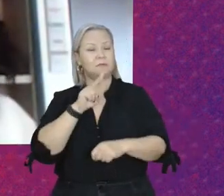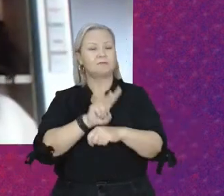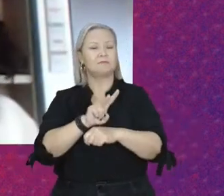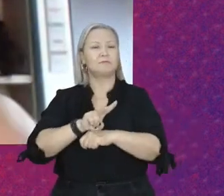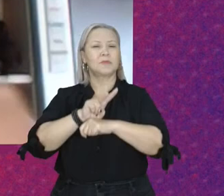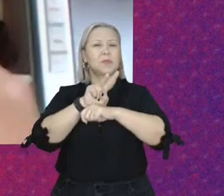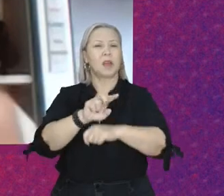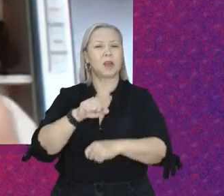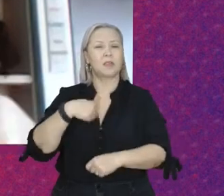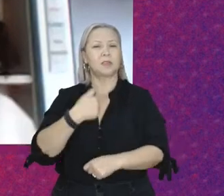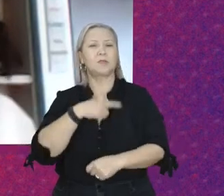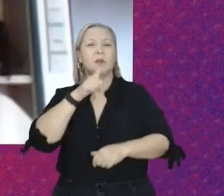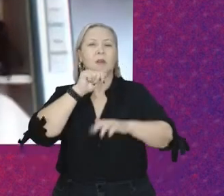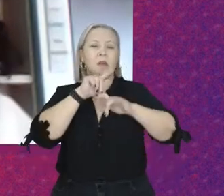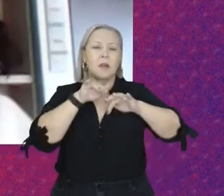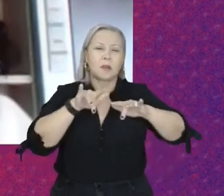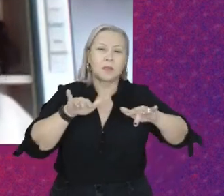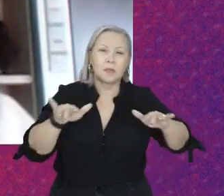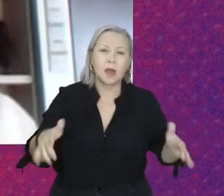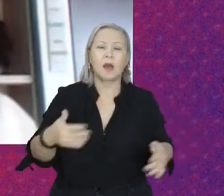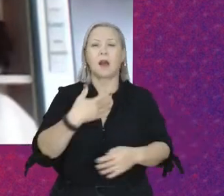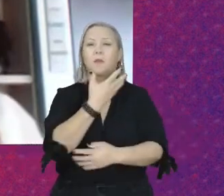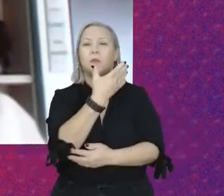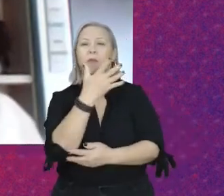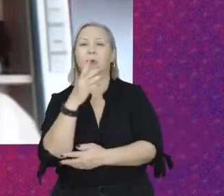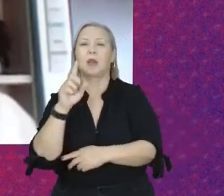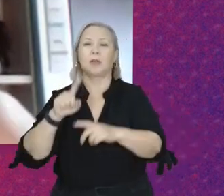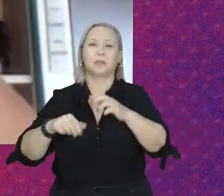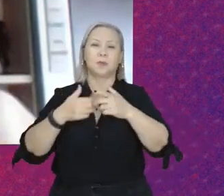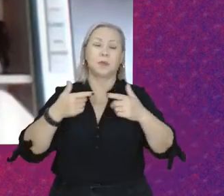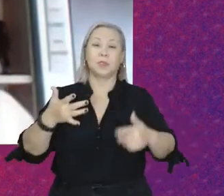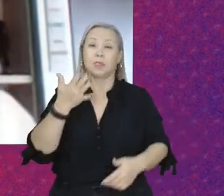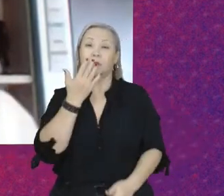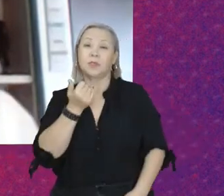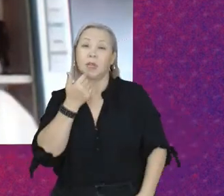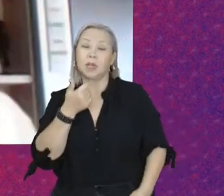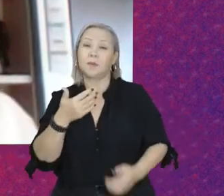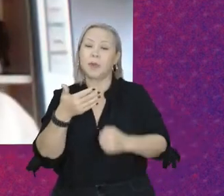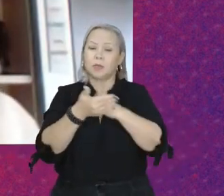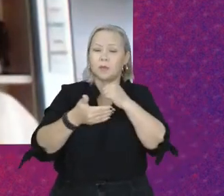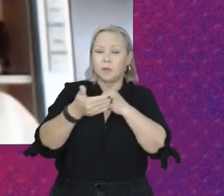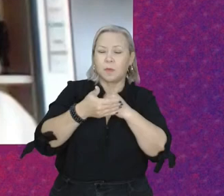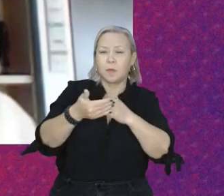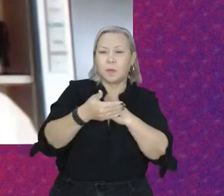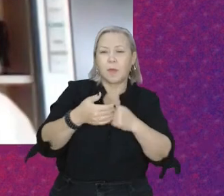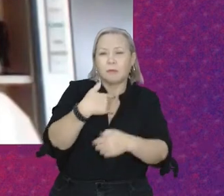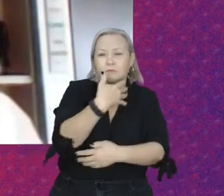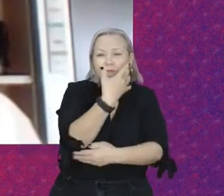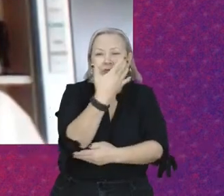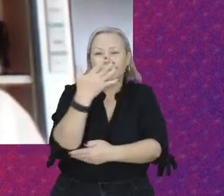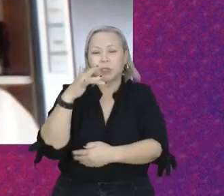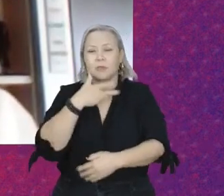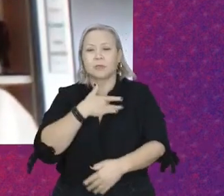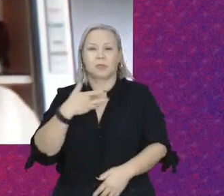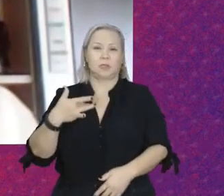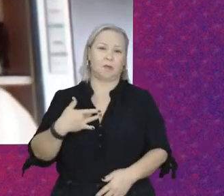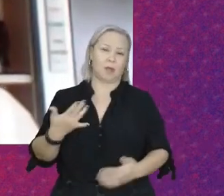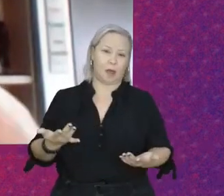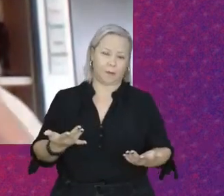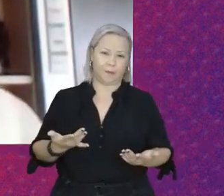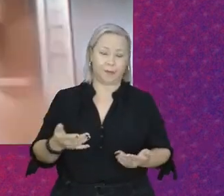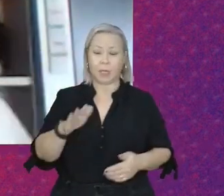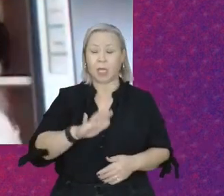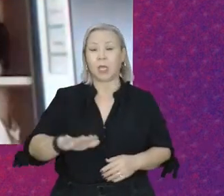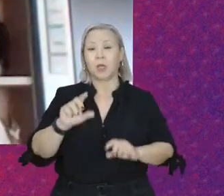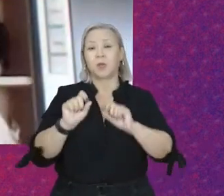nossos mananciais, da preservação do meio ambiente, da produção de um alimento com base agroecológica, um alimento saudável. Então, e tudo